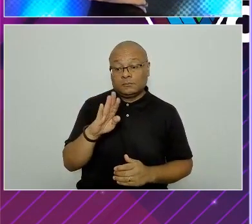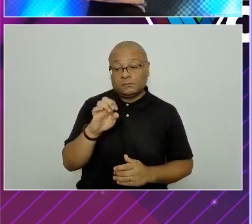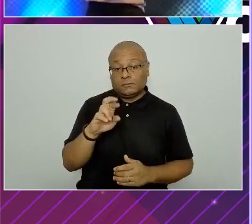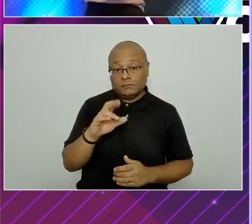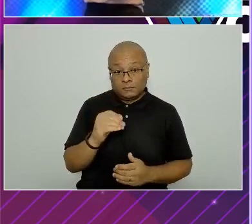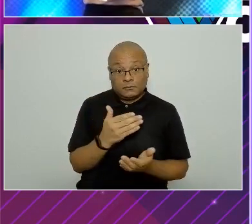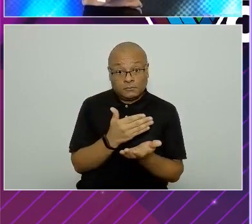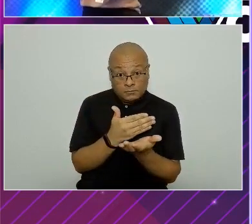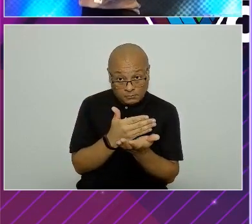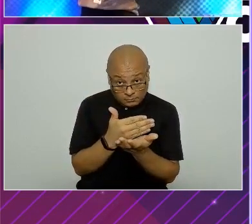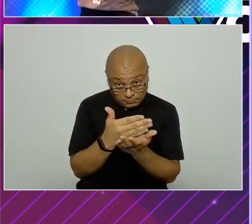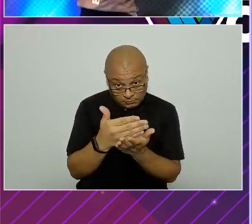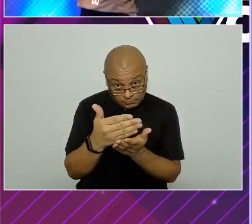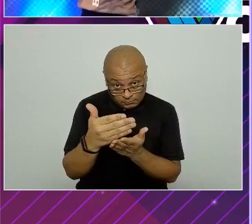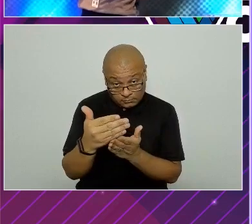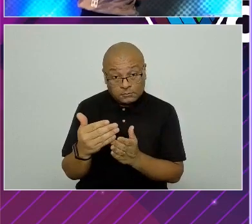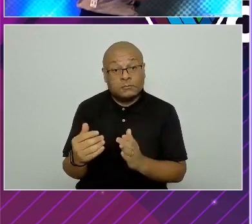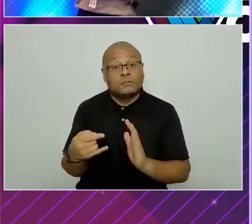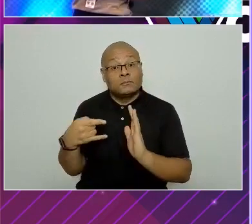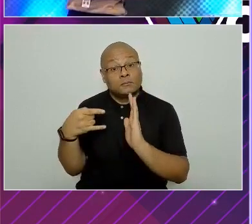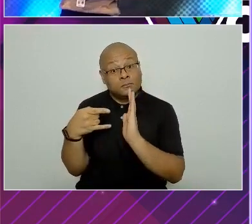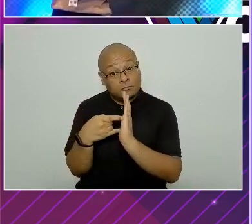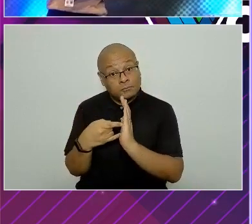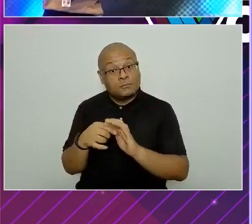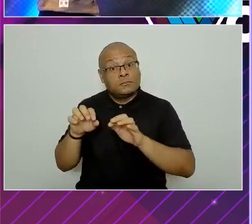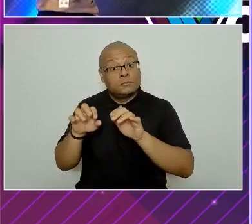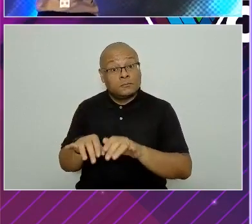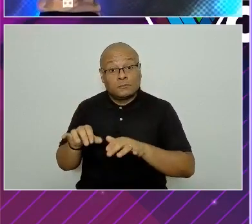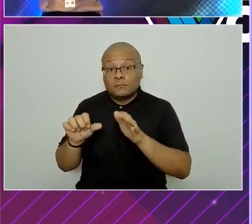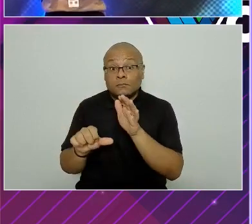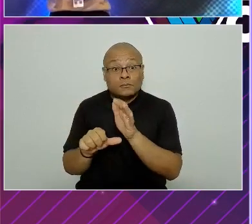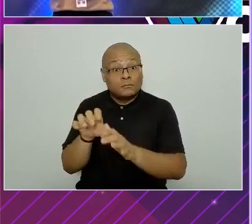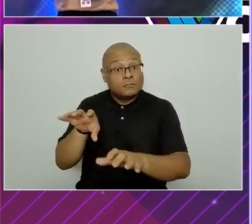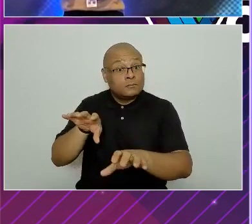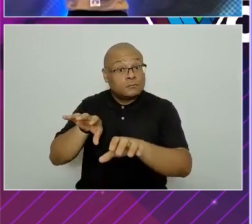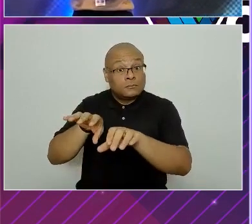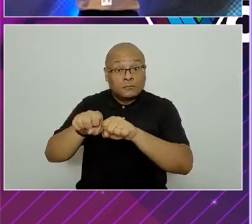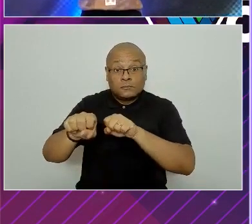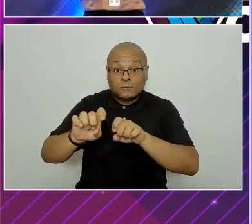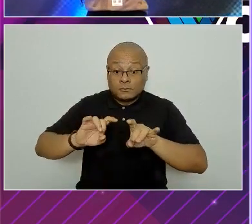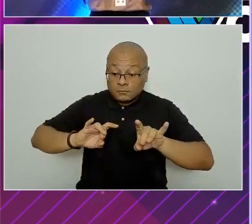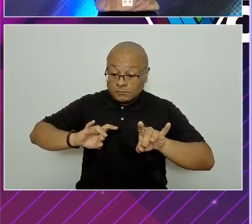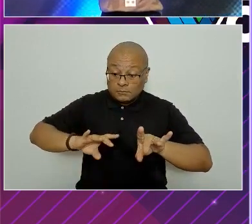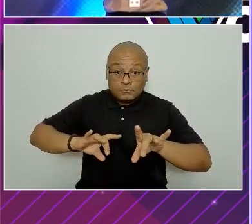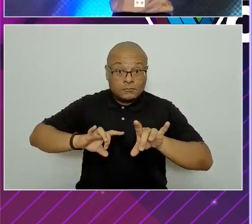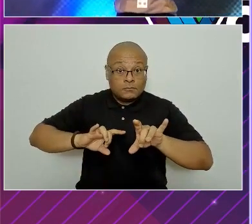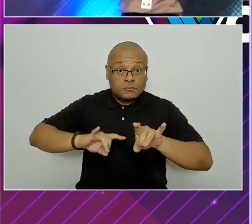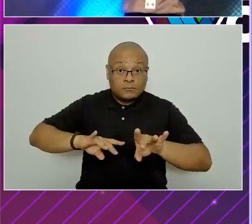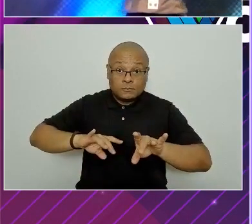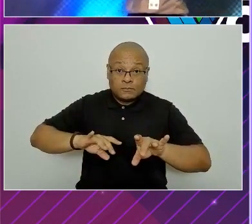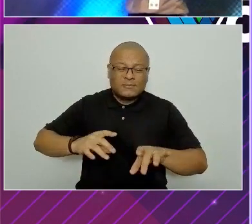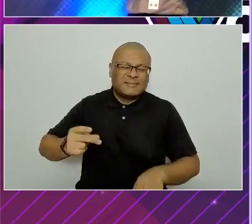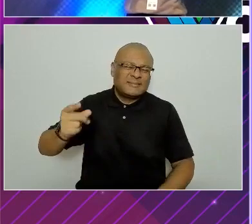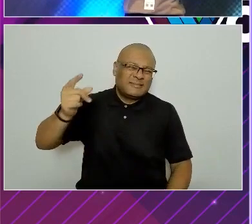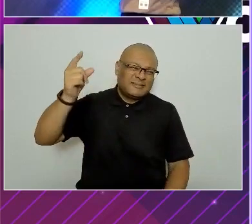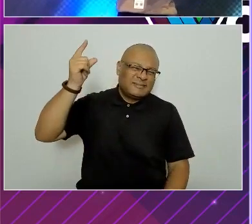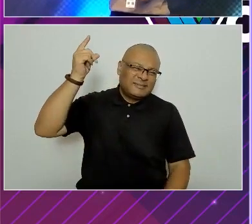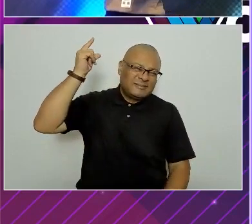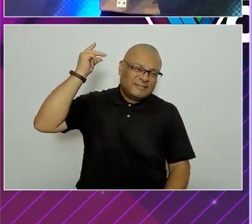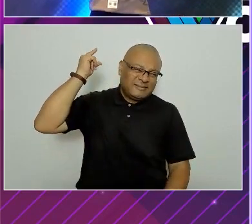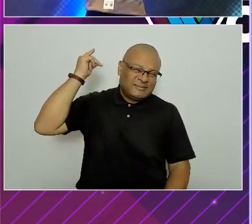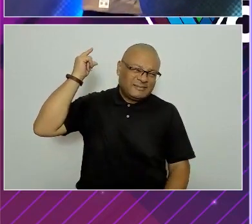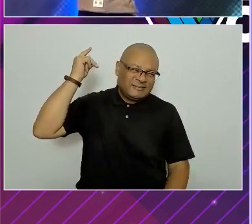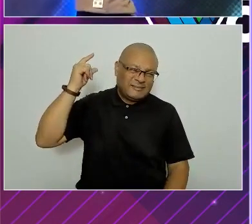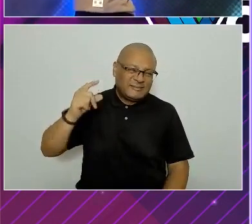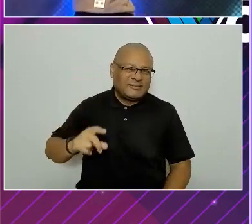carreira justamente como desenvolvedora. Minha primeira formação foi como técnica em informática. Na época, né, eu vou falar